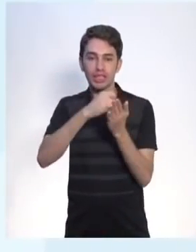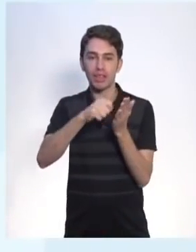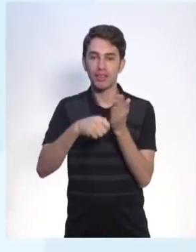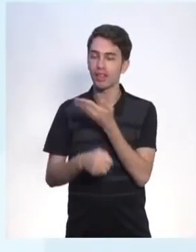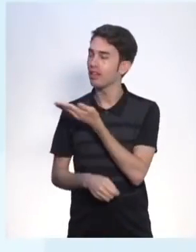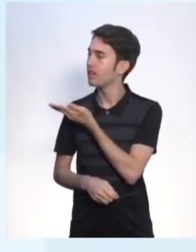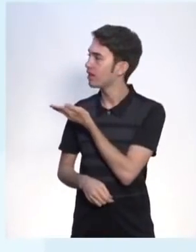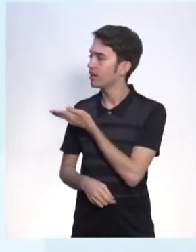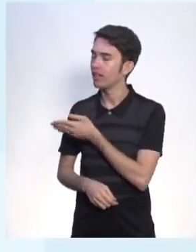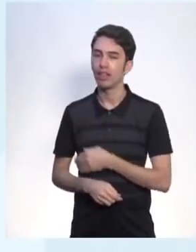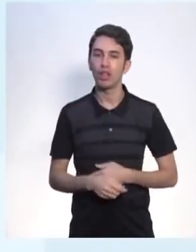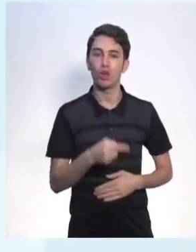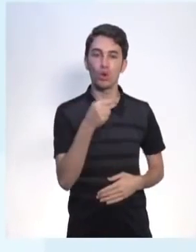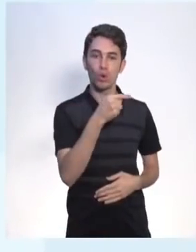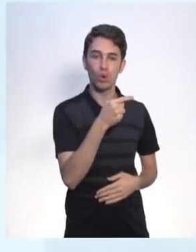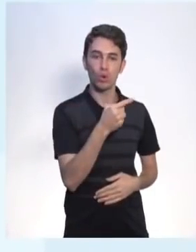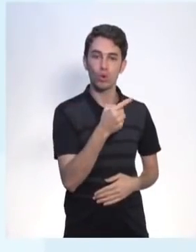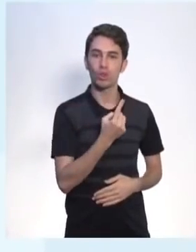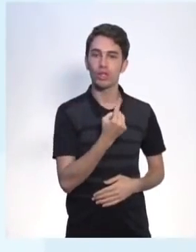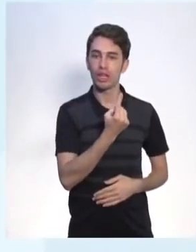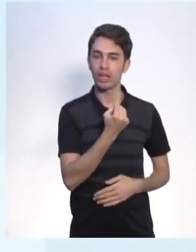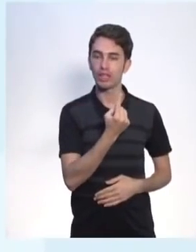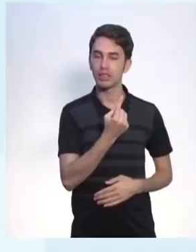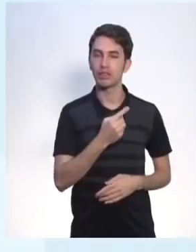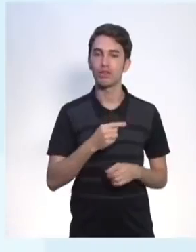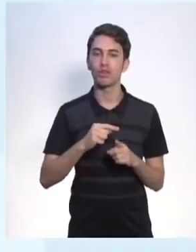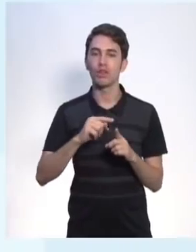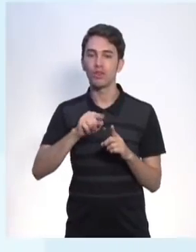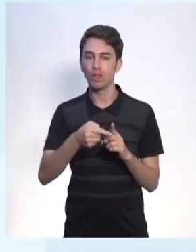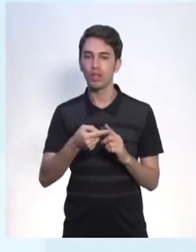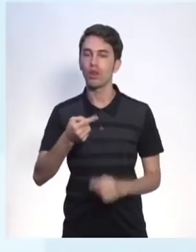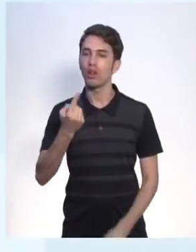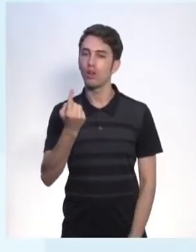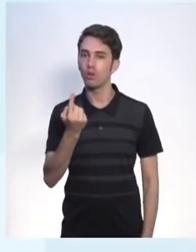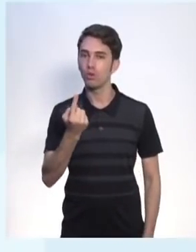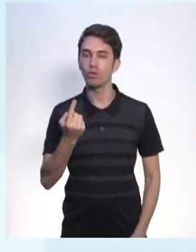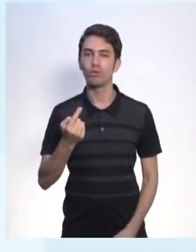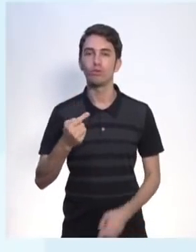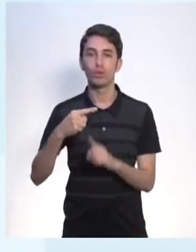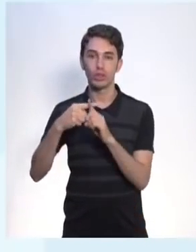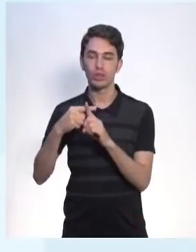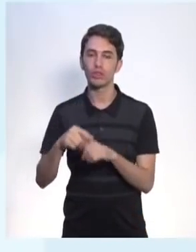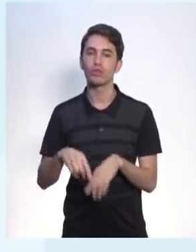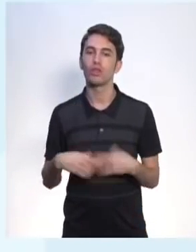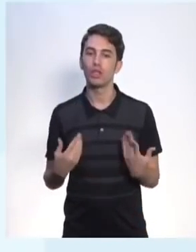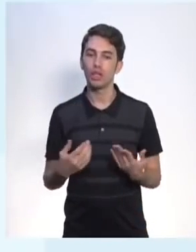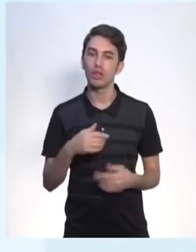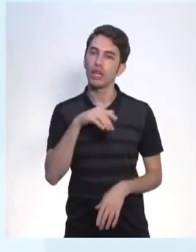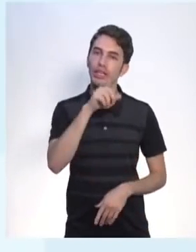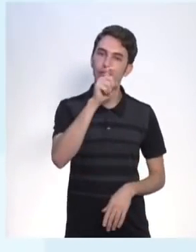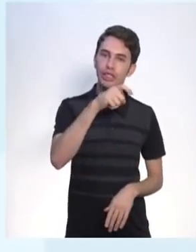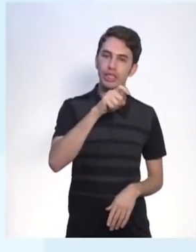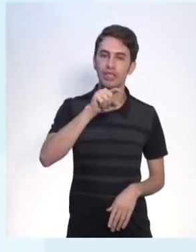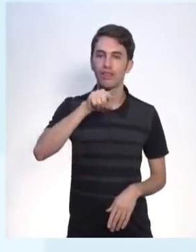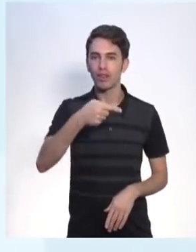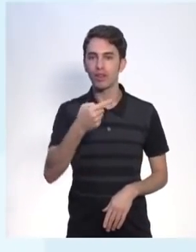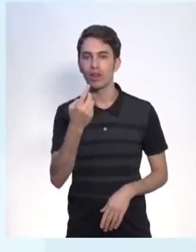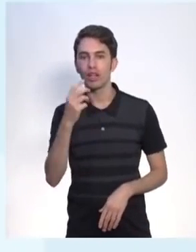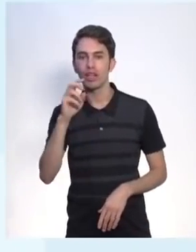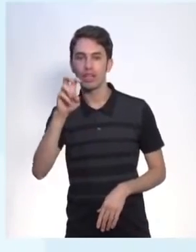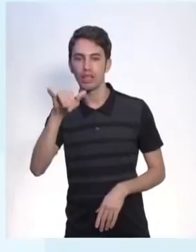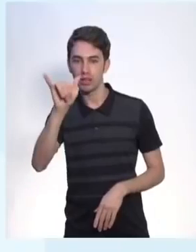1 positivo, que é sempre x e y aqui os pares, né? Quando ele está em cima de